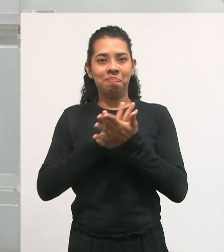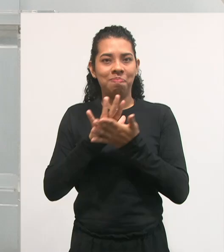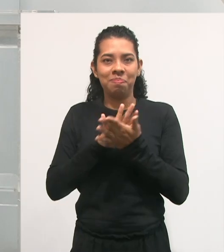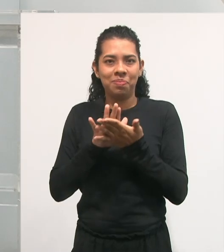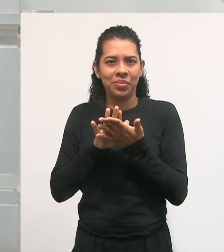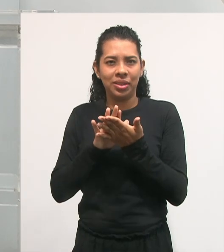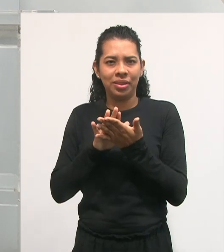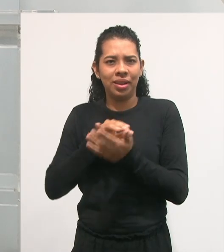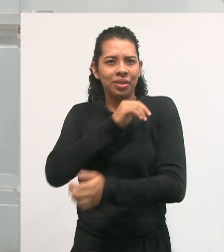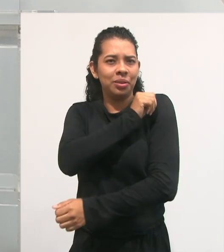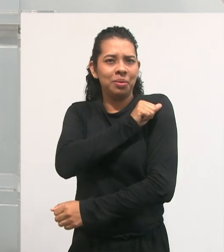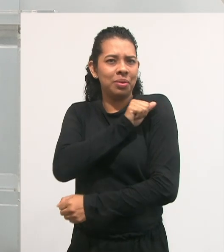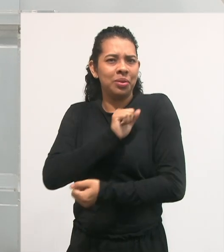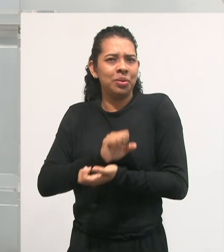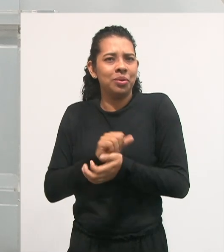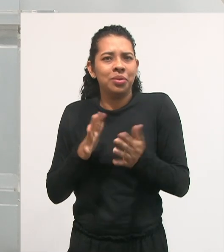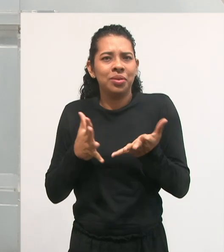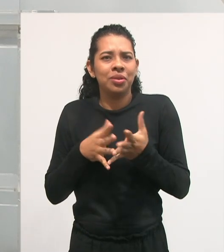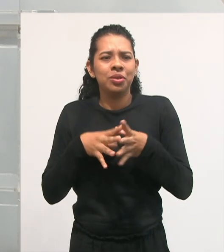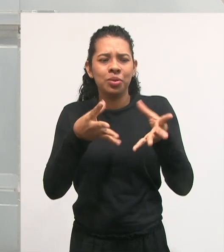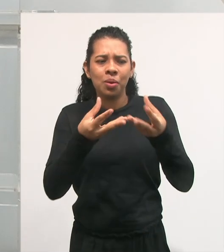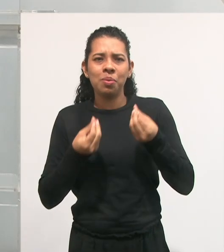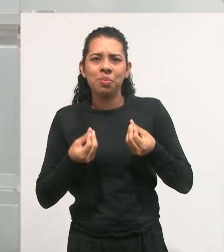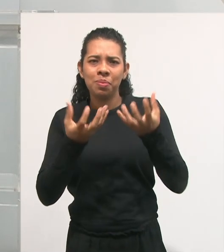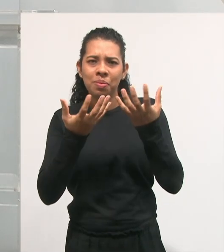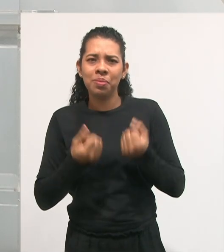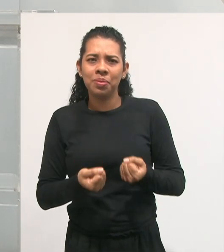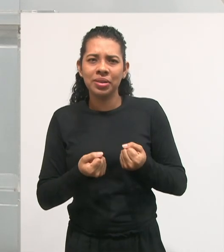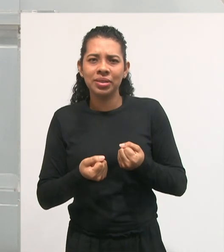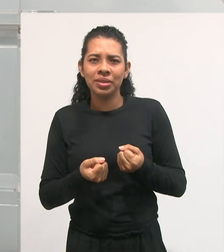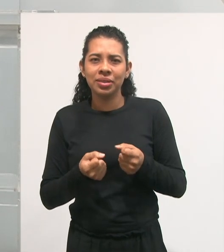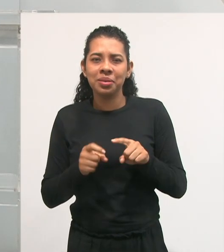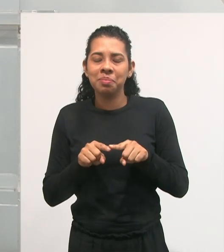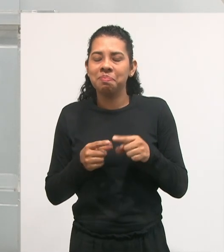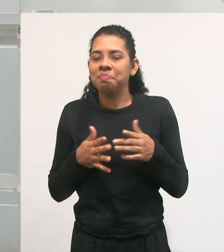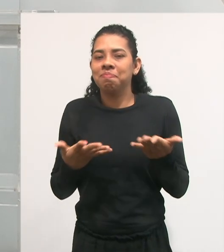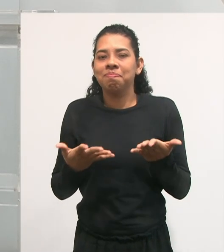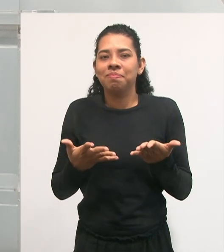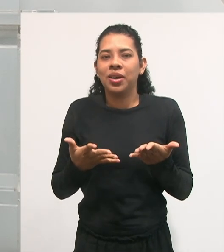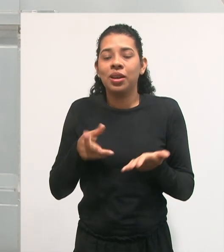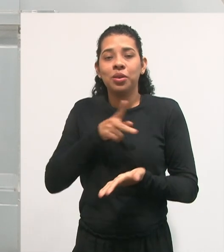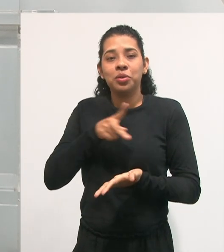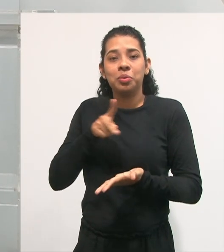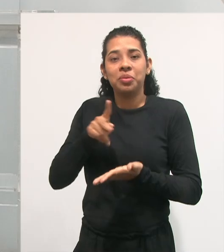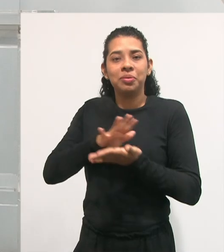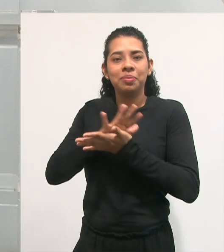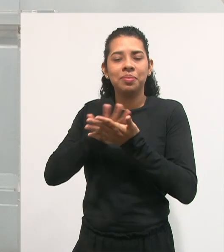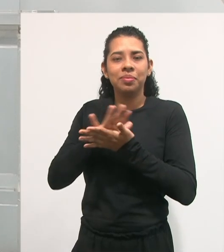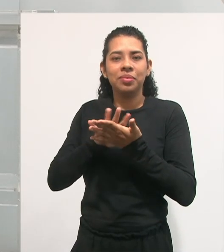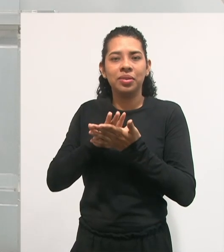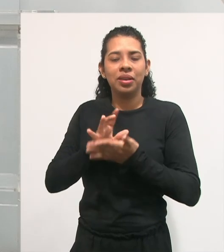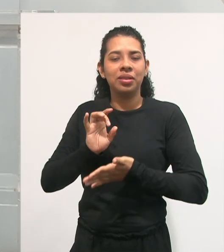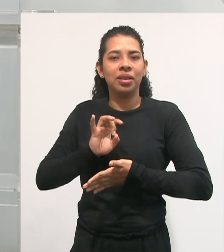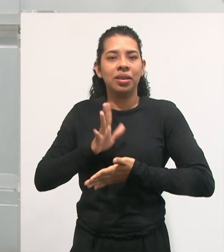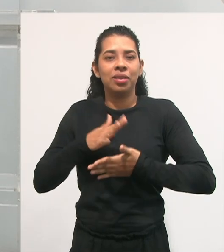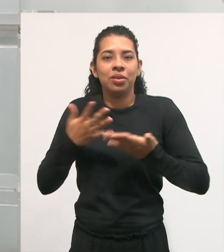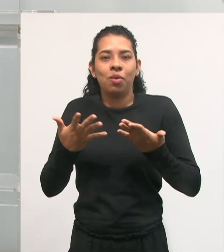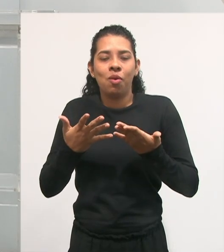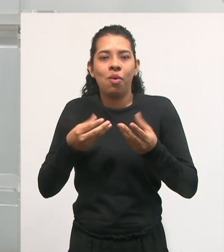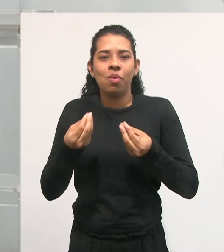não participava daquilo dali, ele era apenas um receptor daquele conteúdo, ou ainda um replicador, ele não